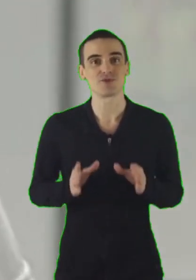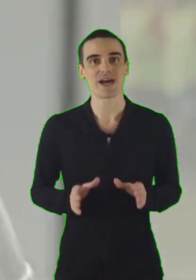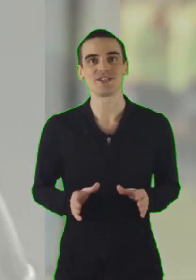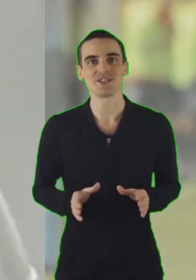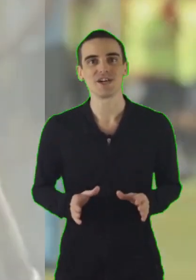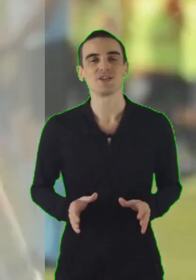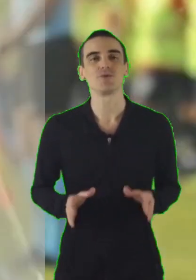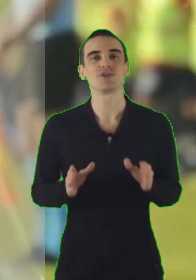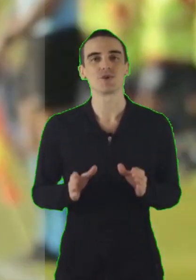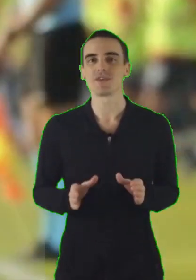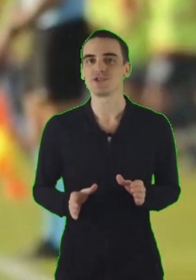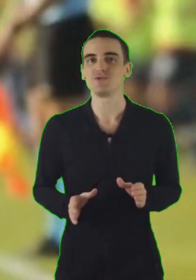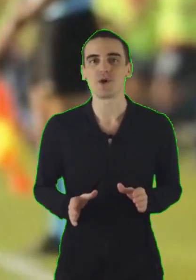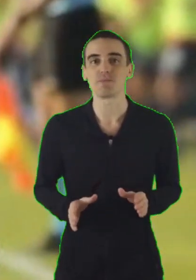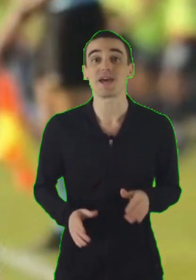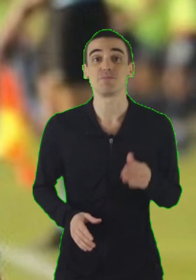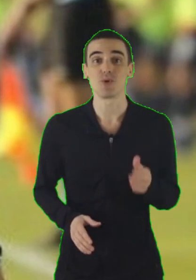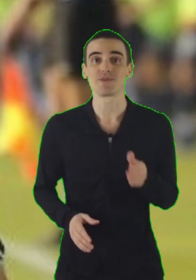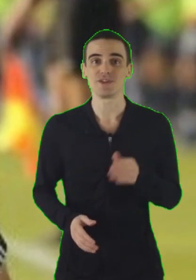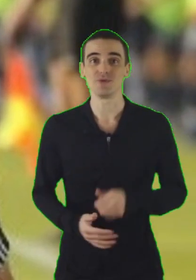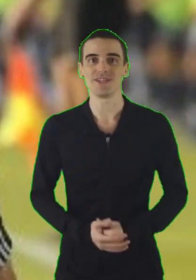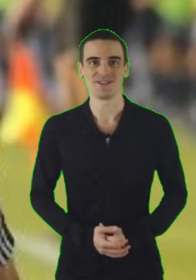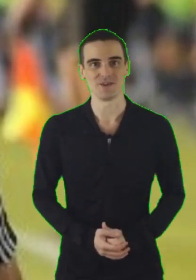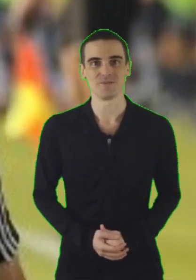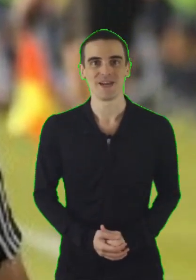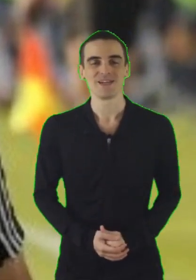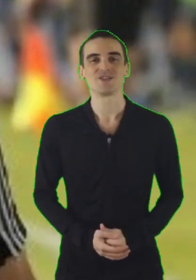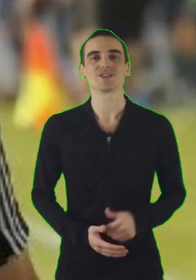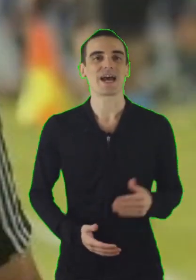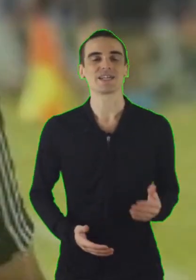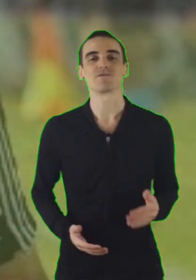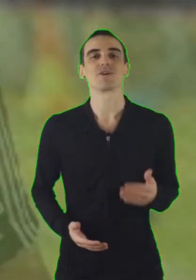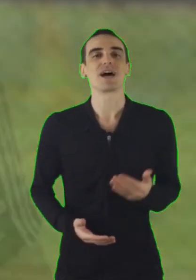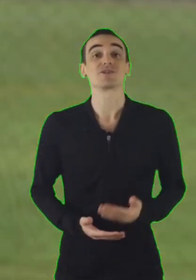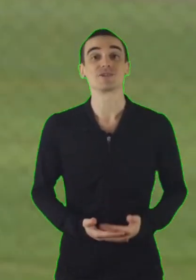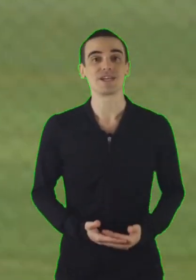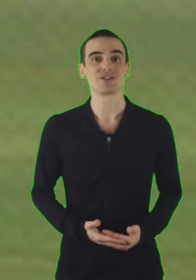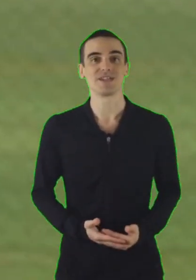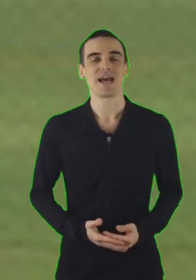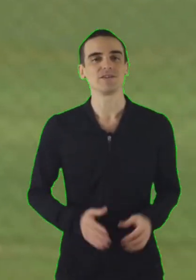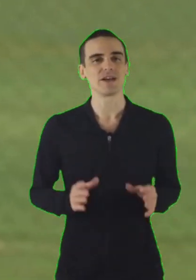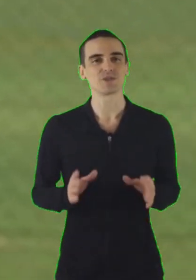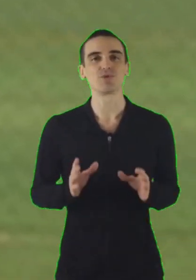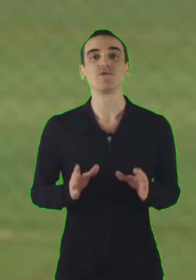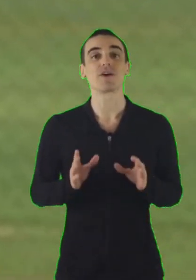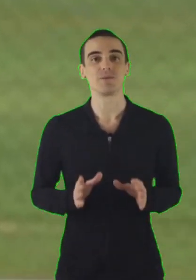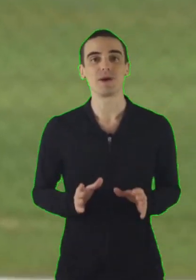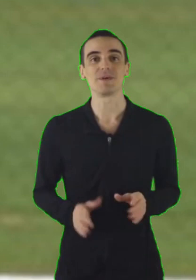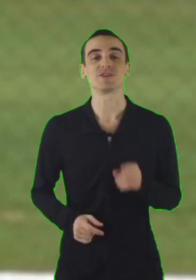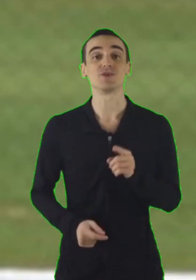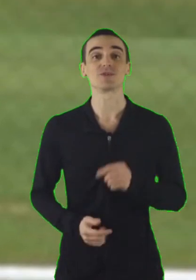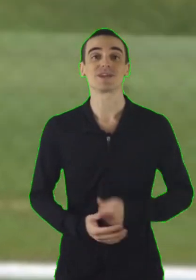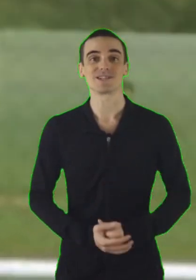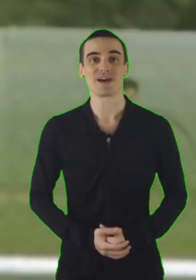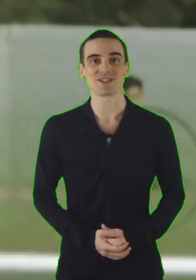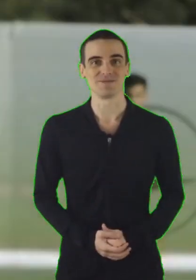e planejada para reformular seu elenco, visando um futuro vitorioso. No entanto, a negociação não será fácil. O River Plate